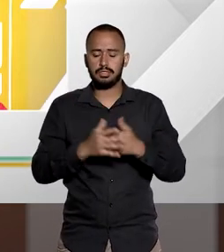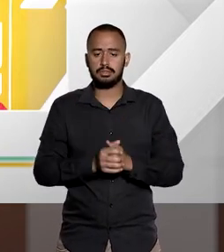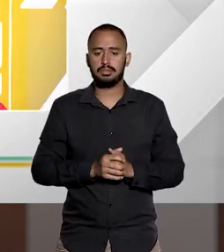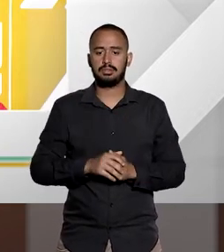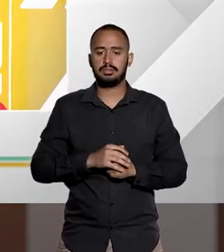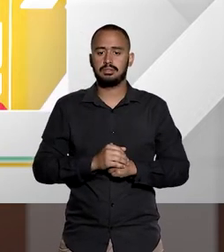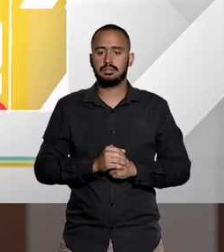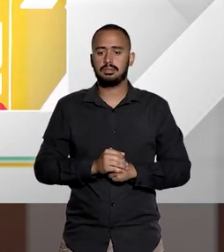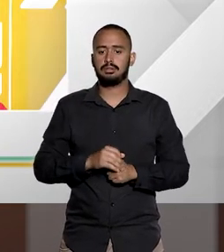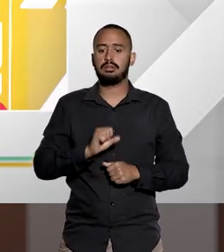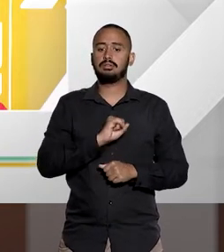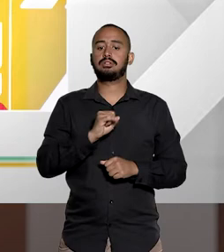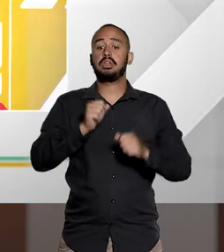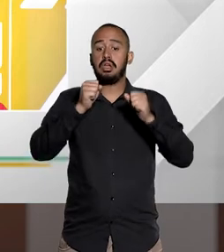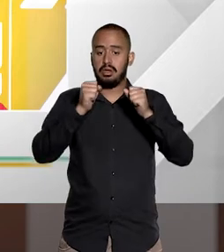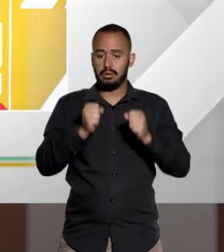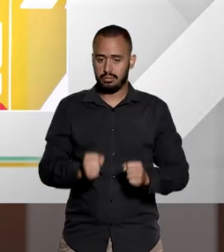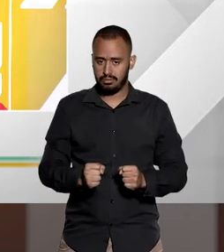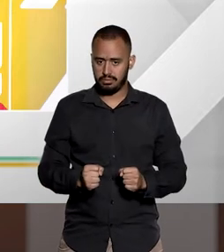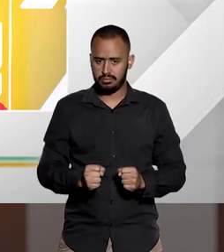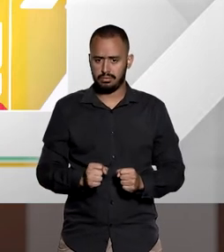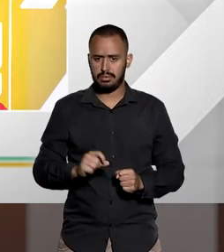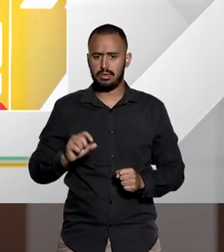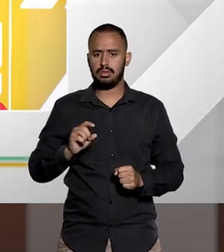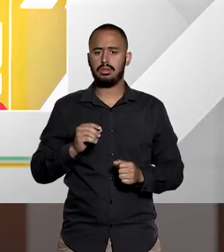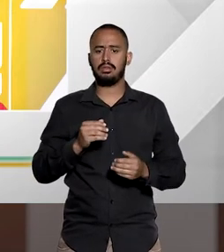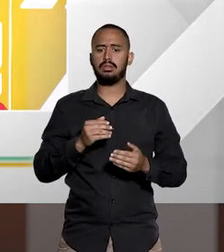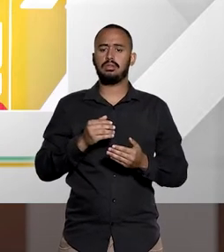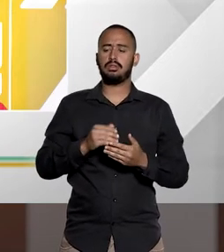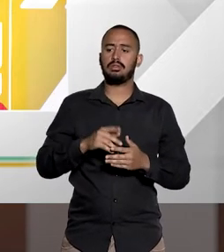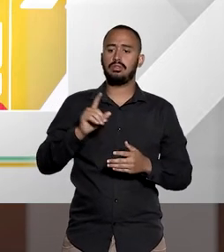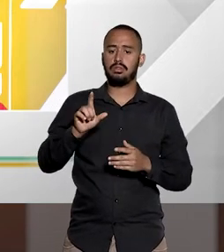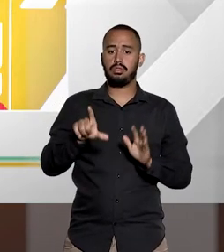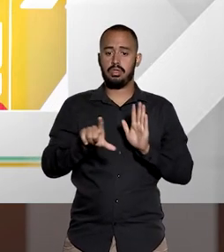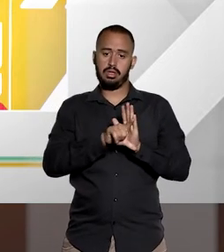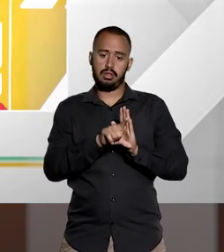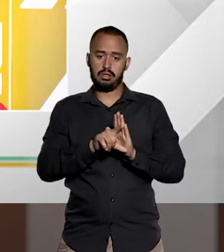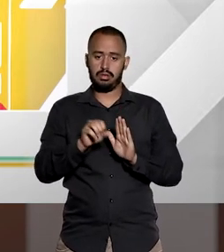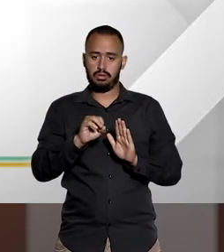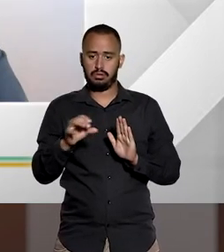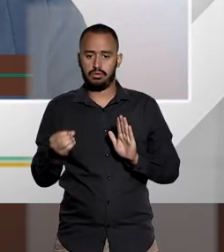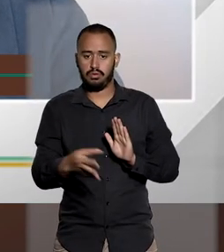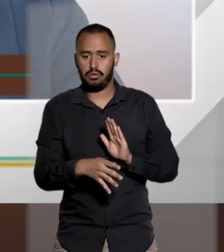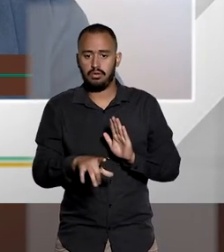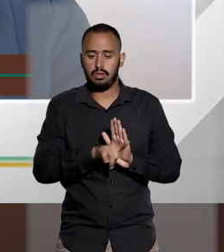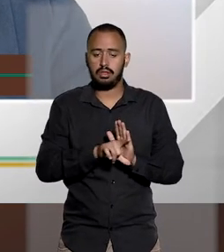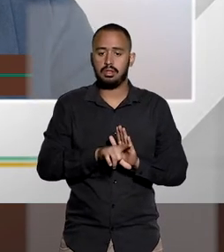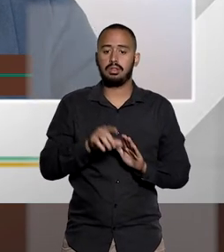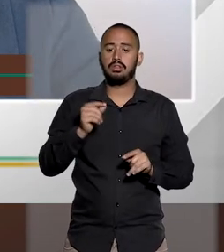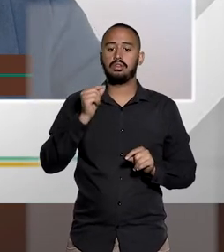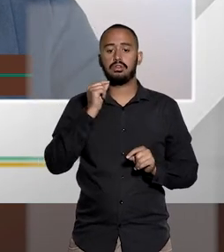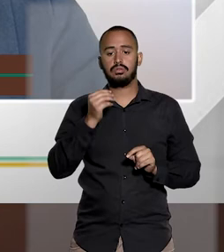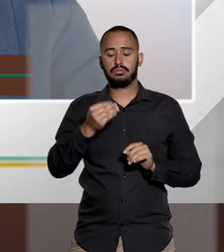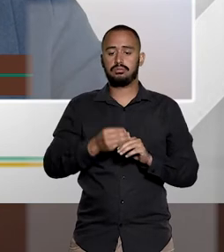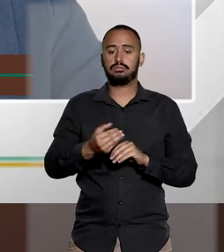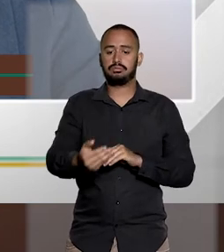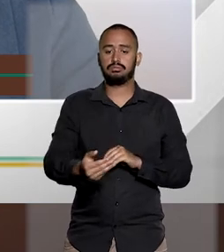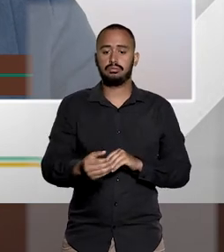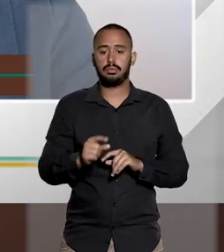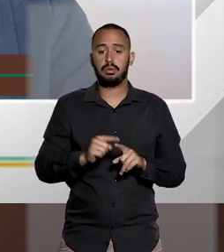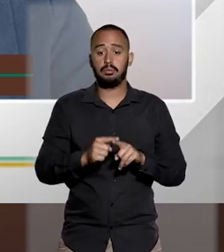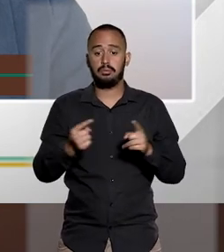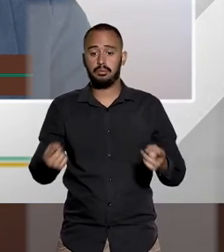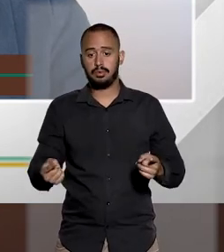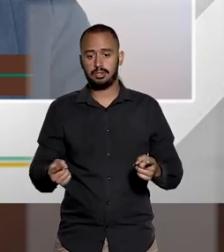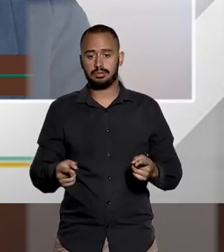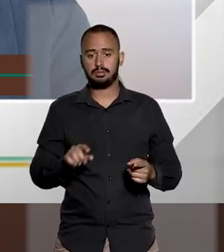Sim, Fátima, é permitido, inclusive isso não só com a nova lei que estimula a adoção desses métodos alternativos,